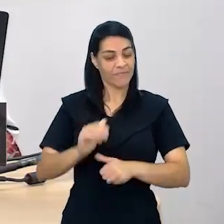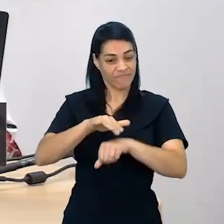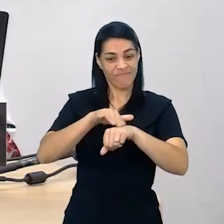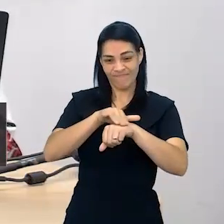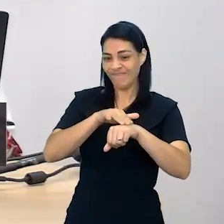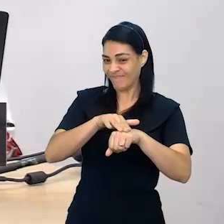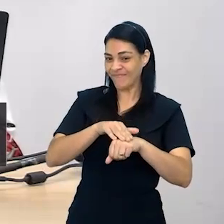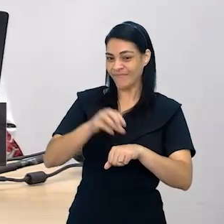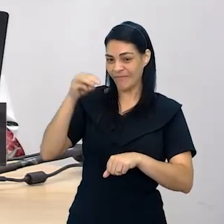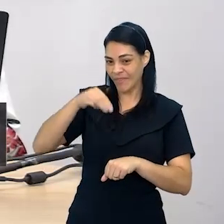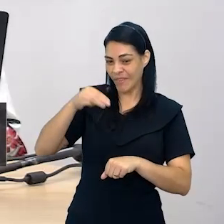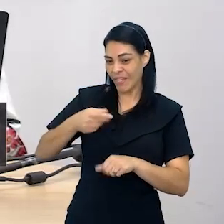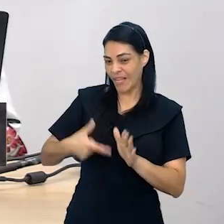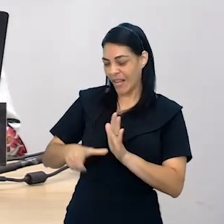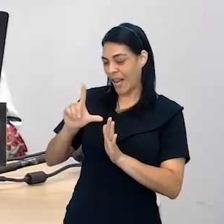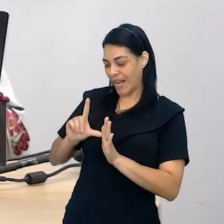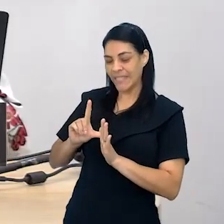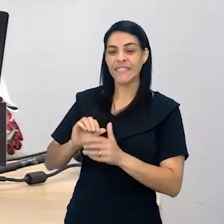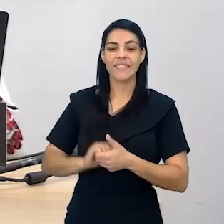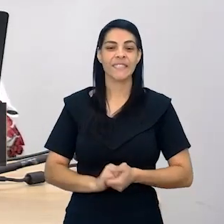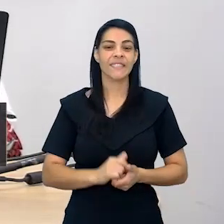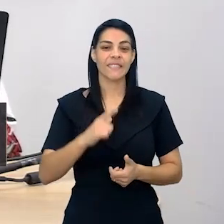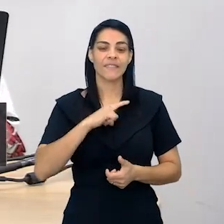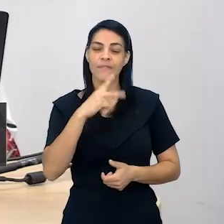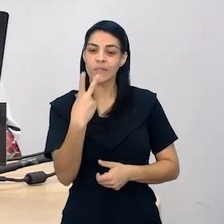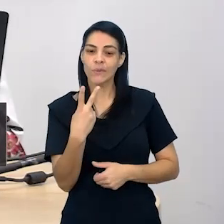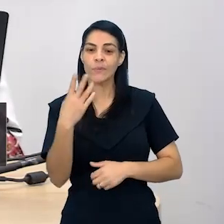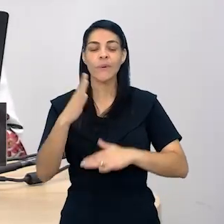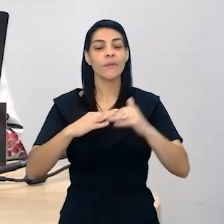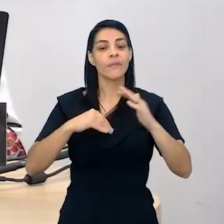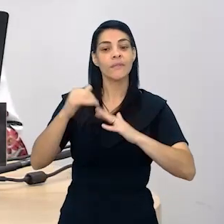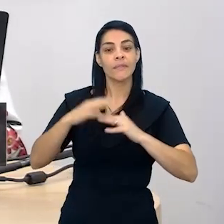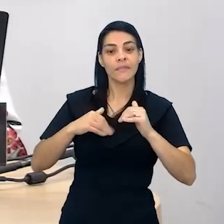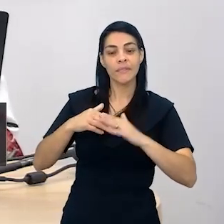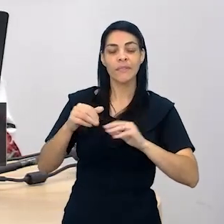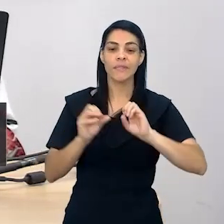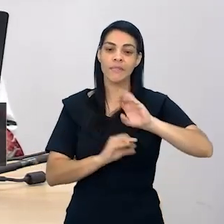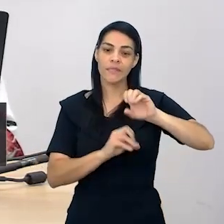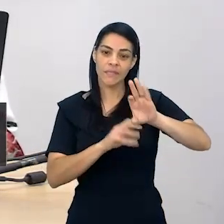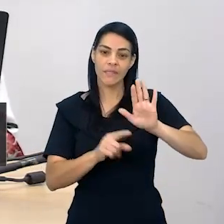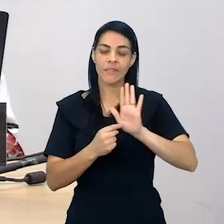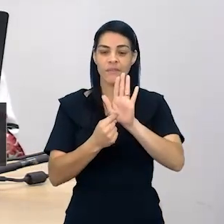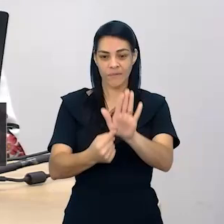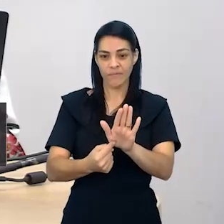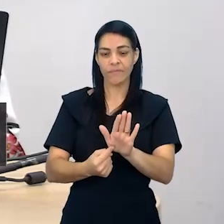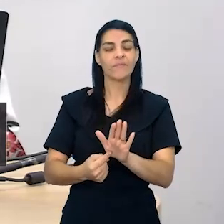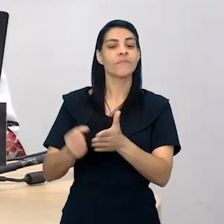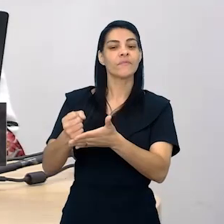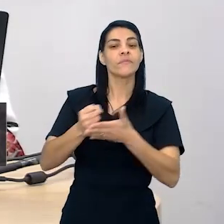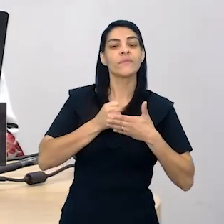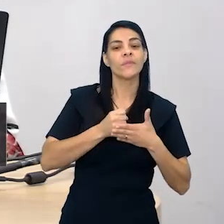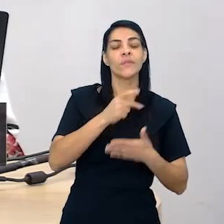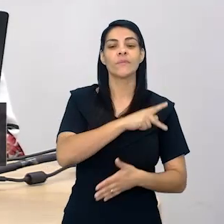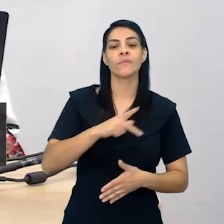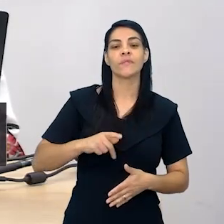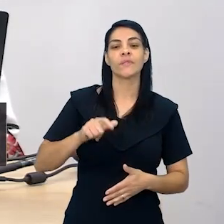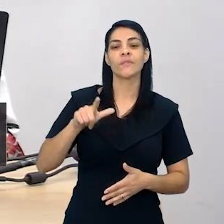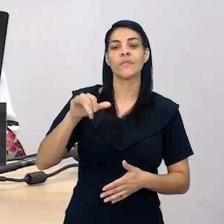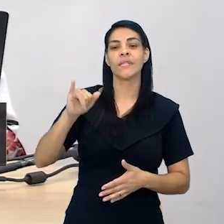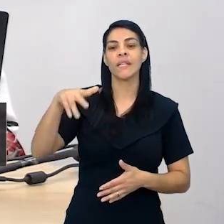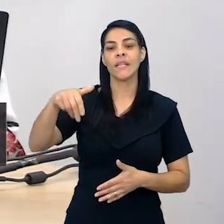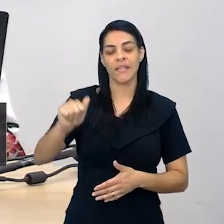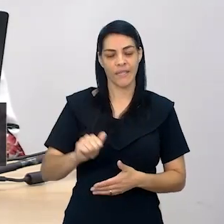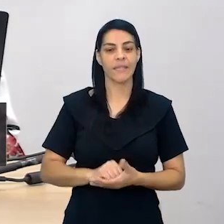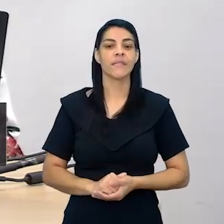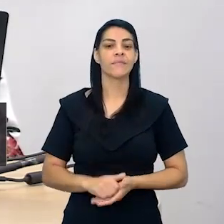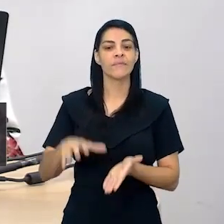conversa aí de minutos atrás teve duas práticas educacionais em destaque a gente trouxe a professora Lia da diretoria centro